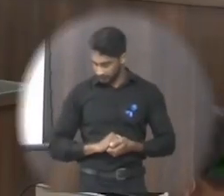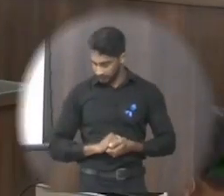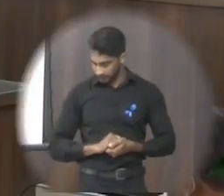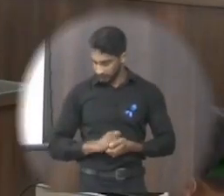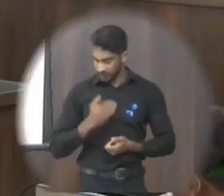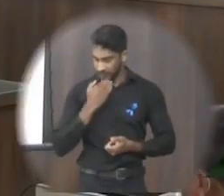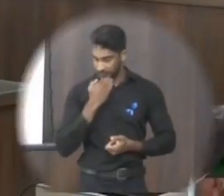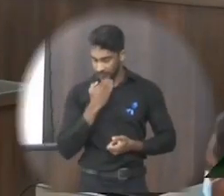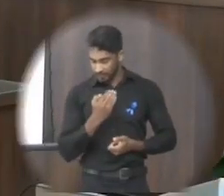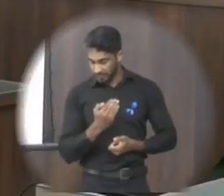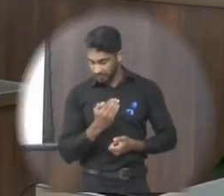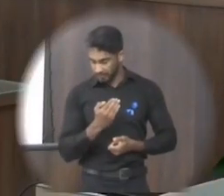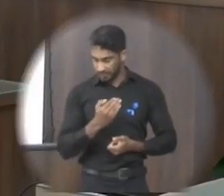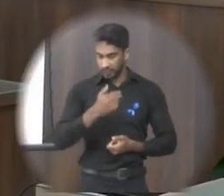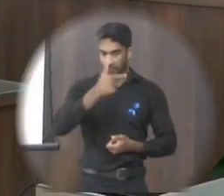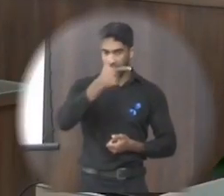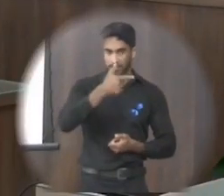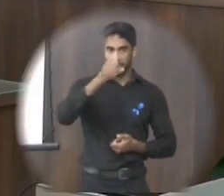Requerimento